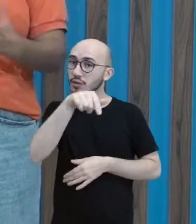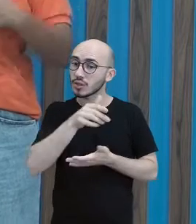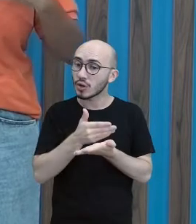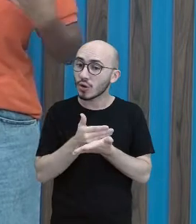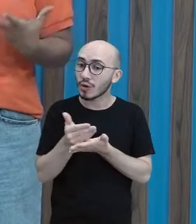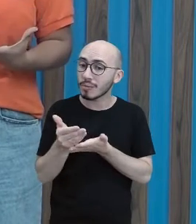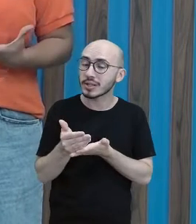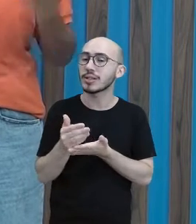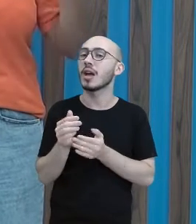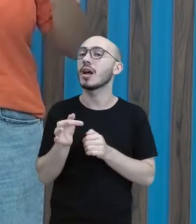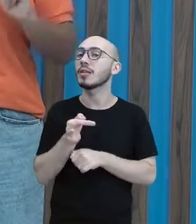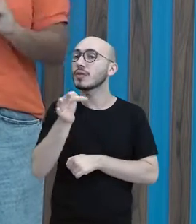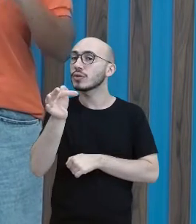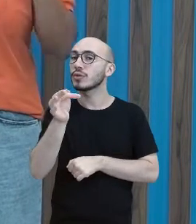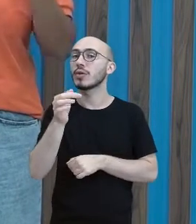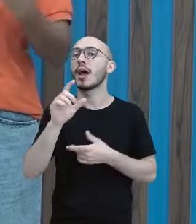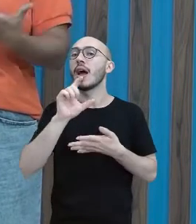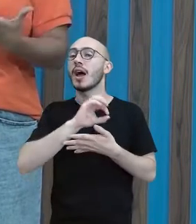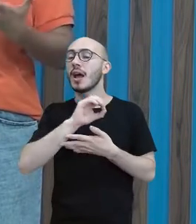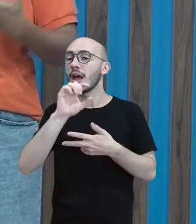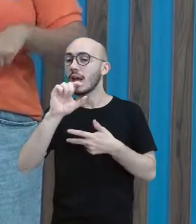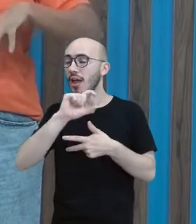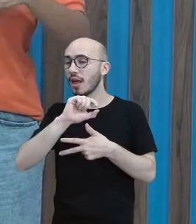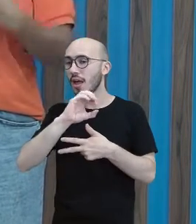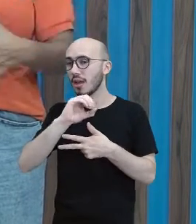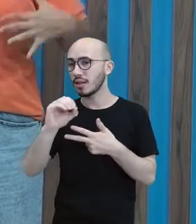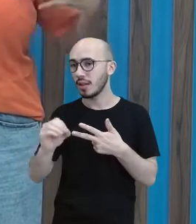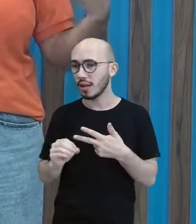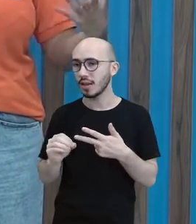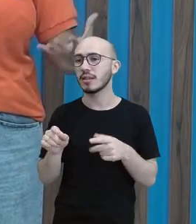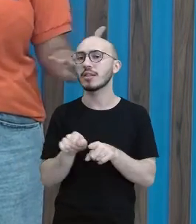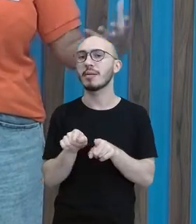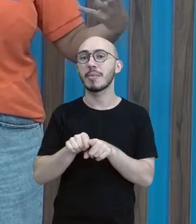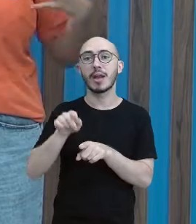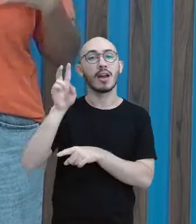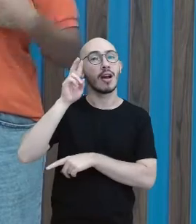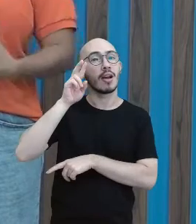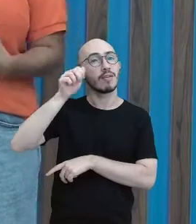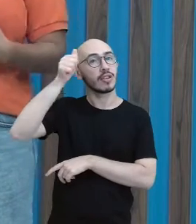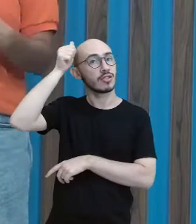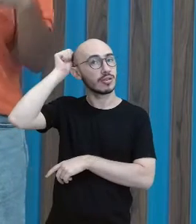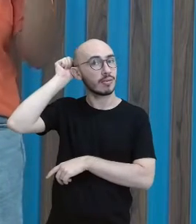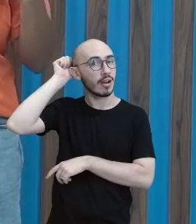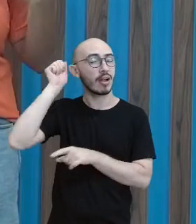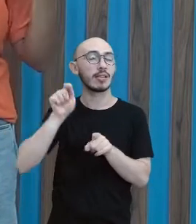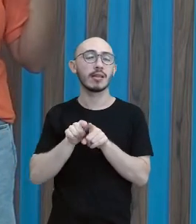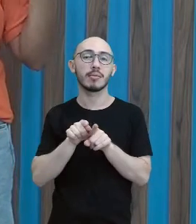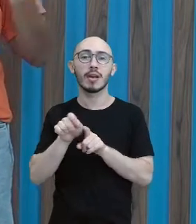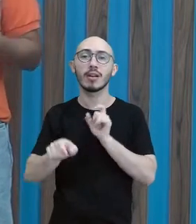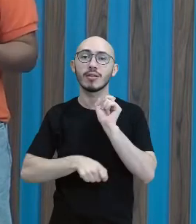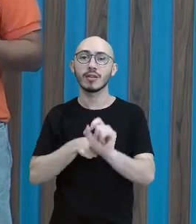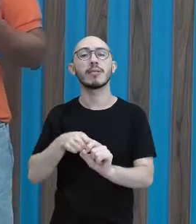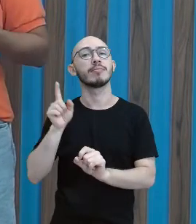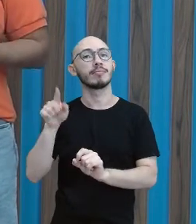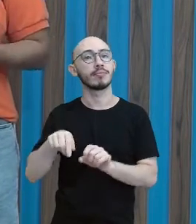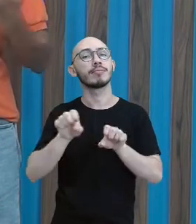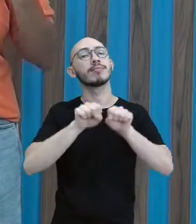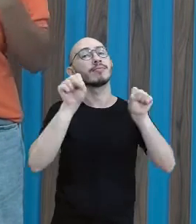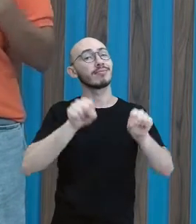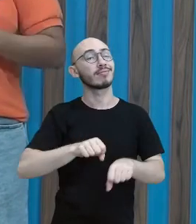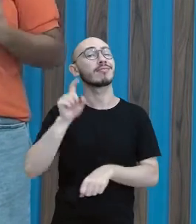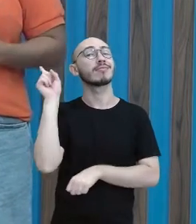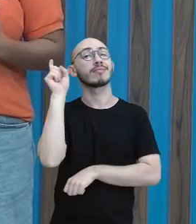preparar para um Enem, para um vestibular, que eu sei que é um sistema massacrante, é complicado,